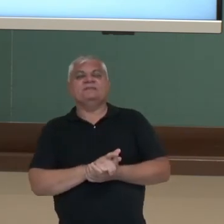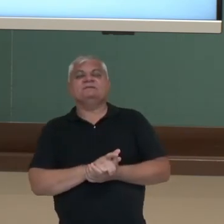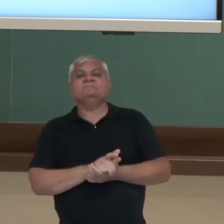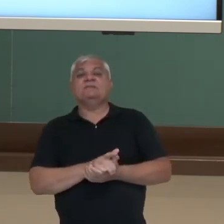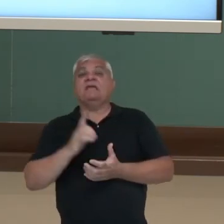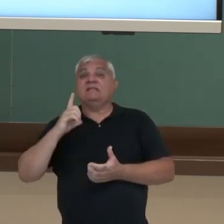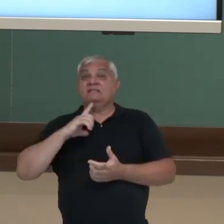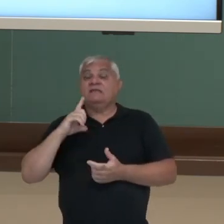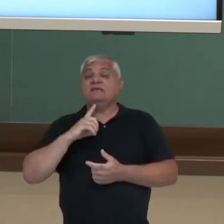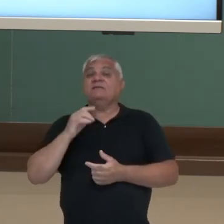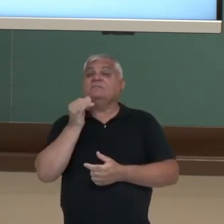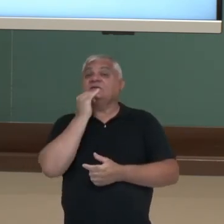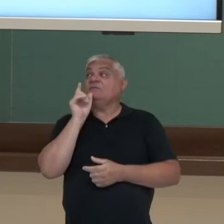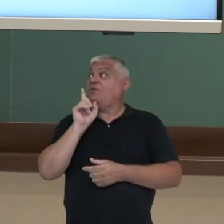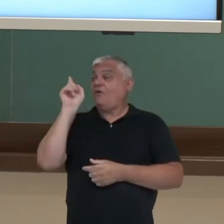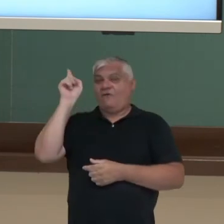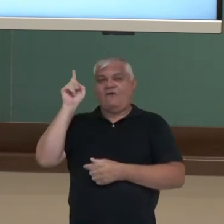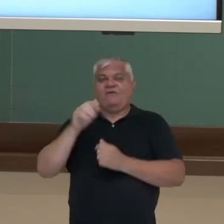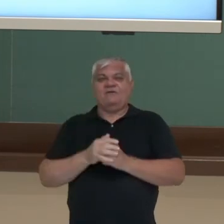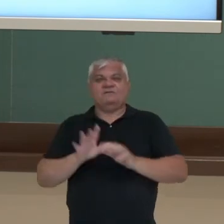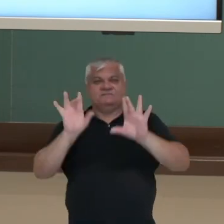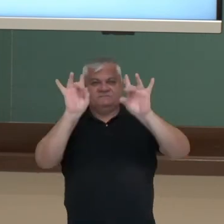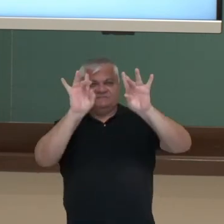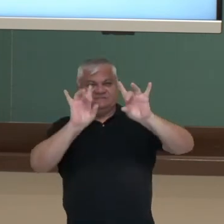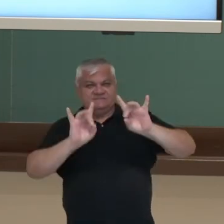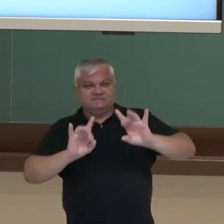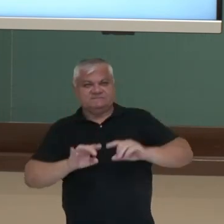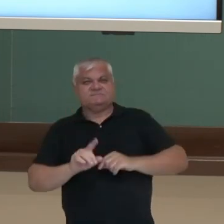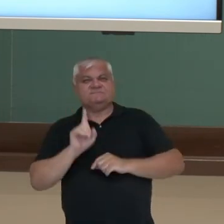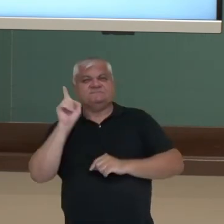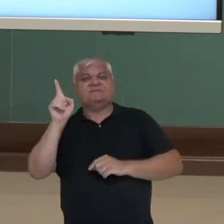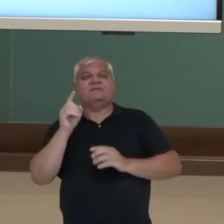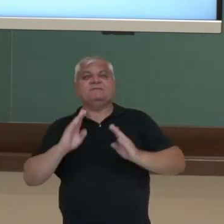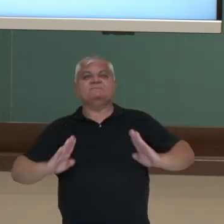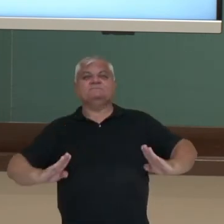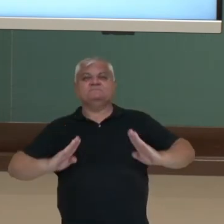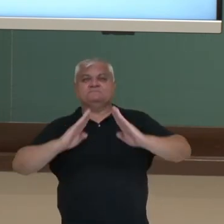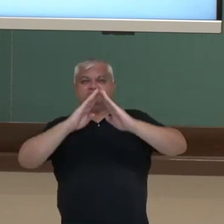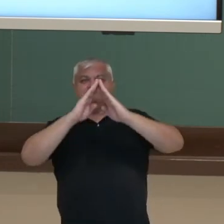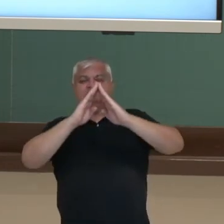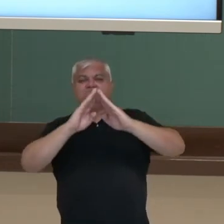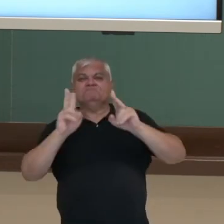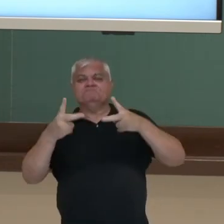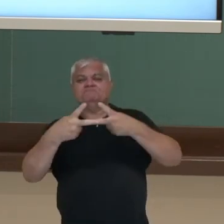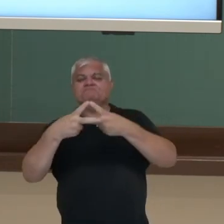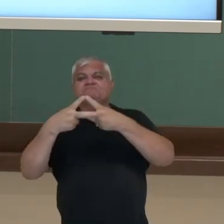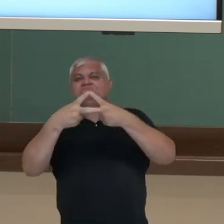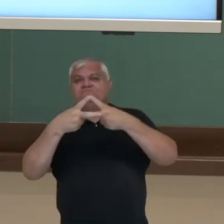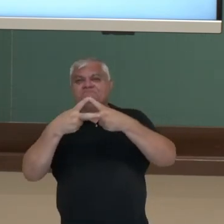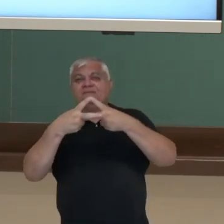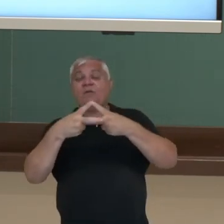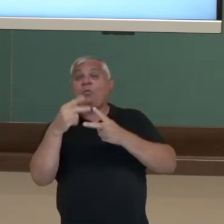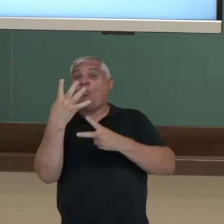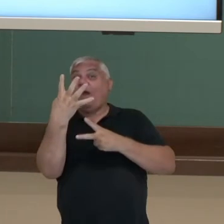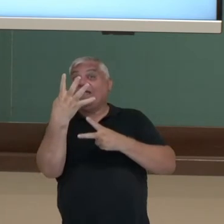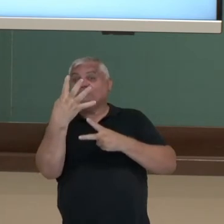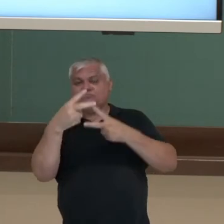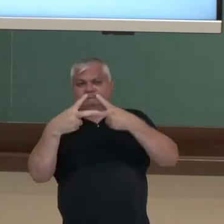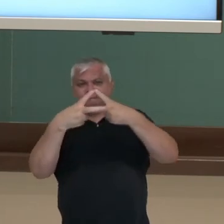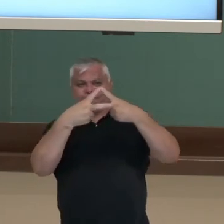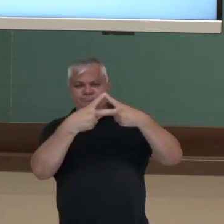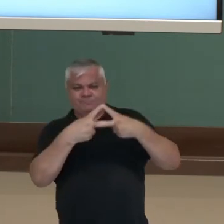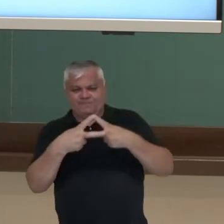Temos uma pirâmide especial, que é exatamente o tetraedro regular. Tetra vem de 4,